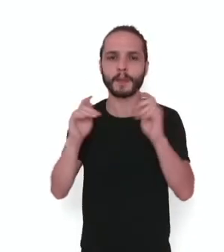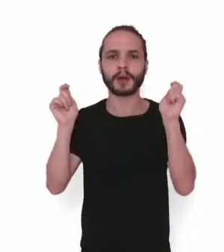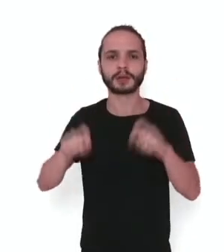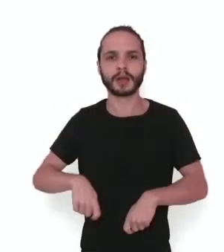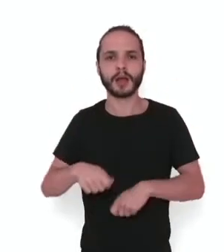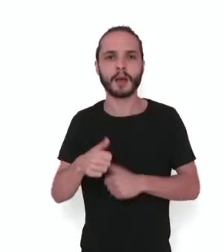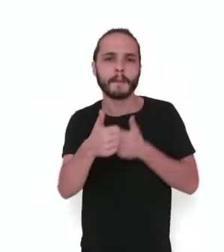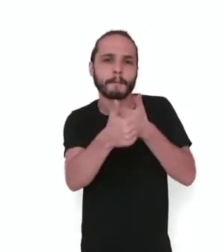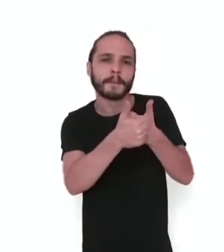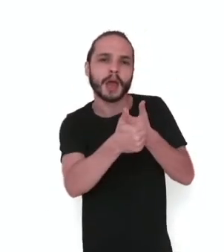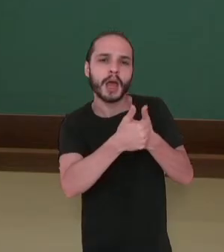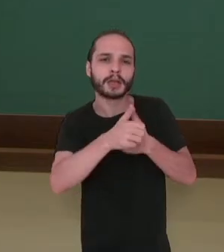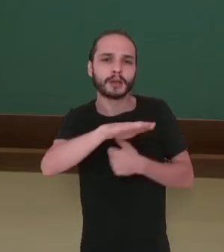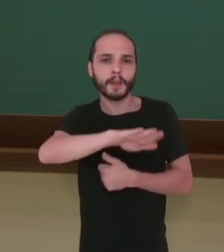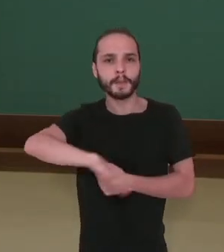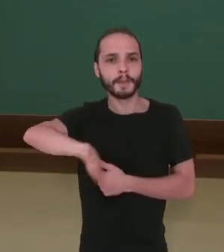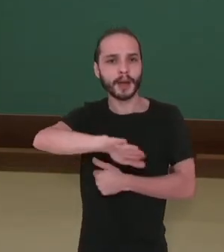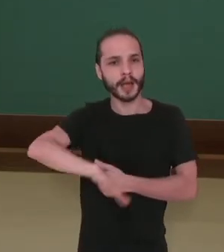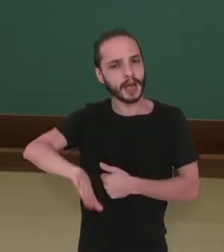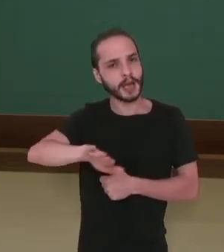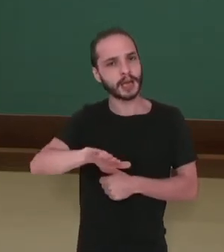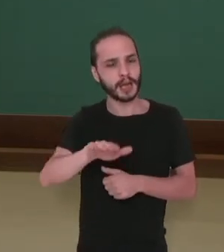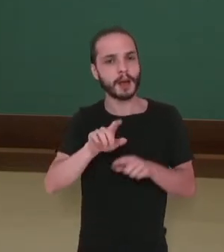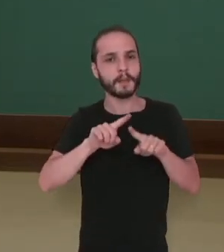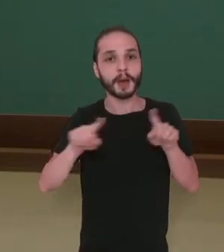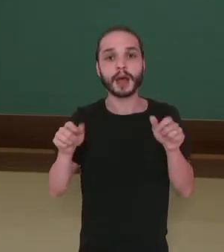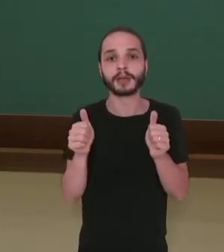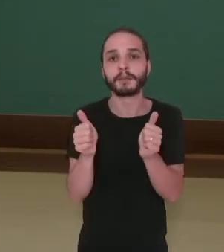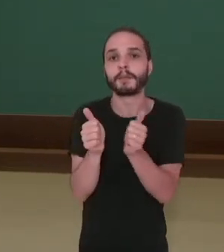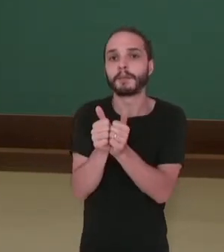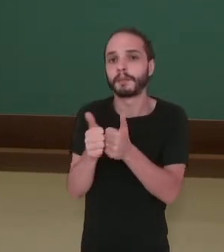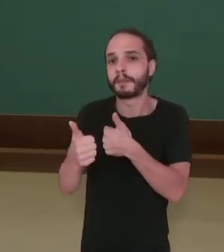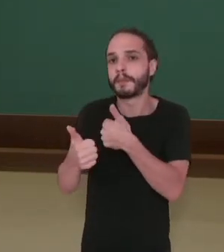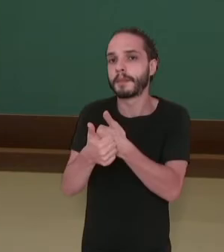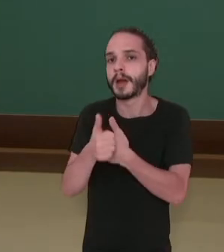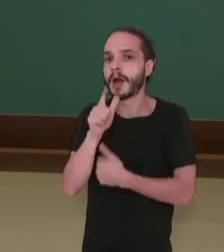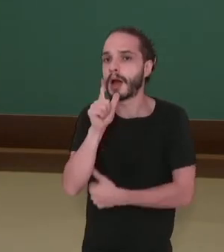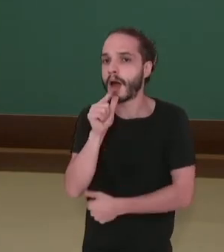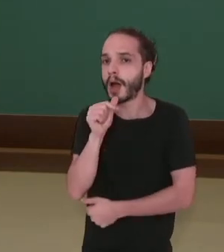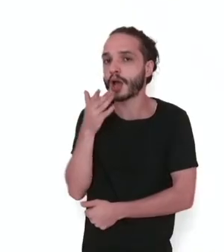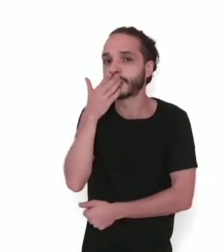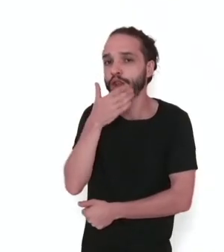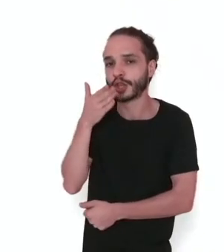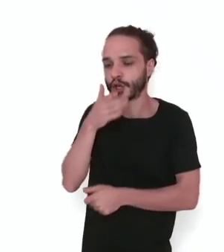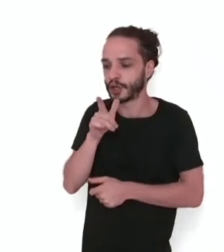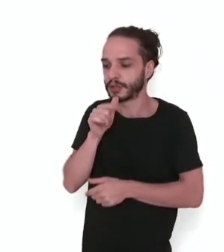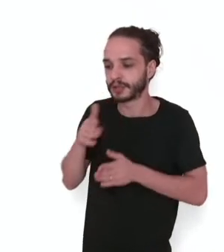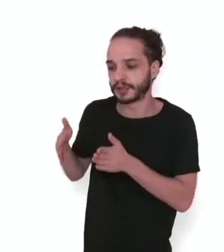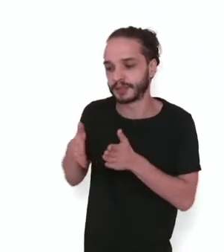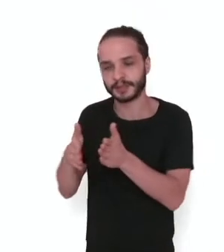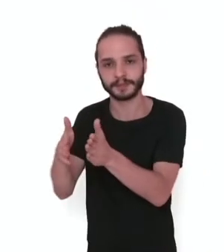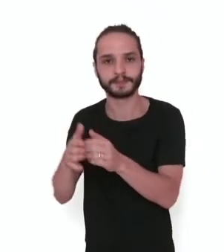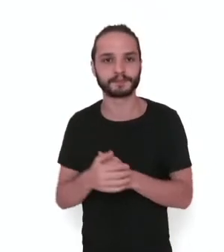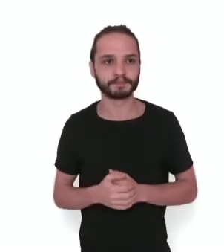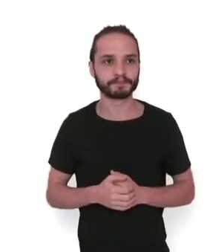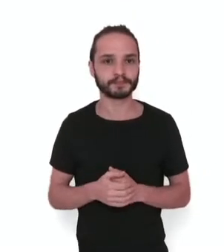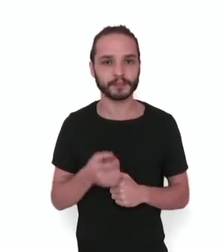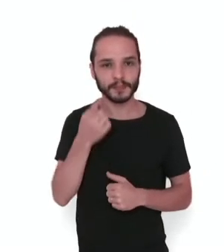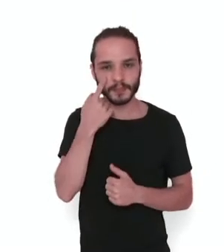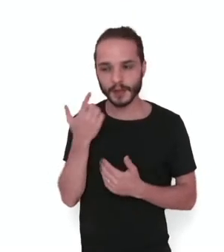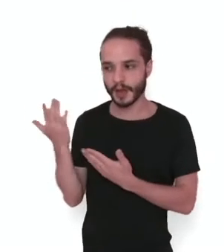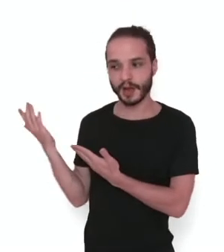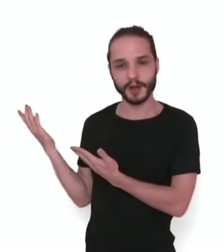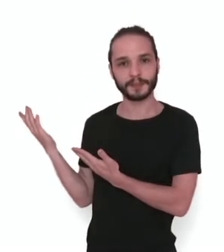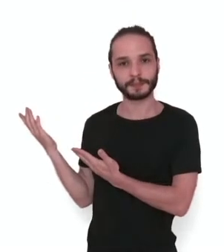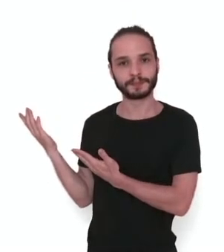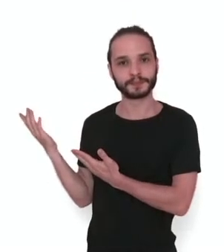se instalar. Então aqui, ó, quero que vocês observem essa imagem. Isso aqui é uma escavação arqueológica de um sambaqui. Ou